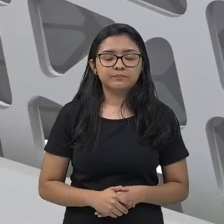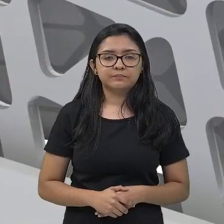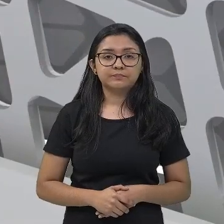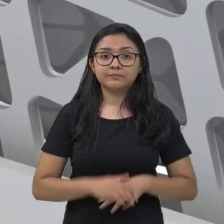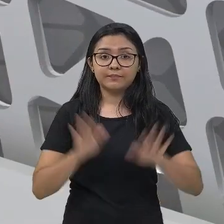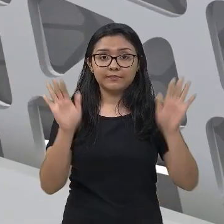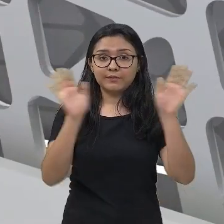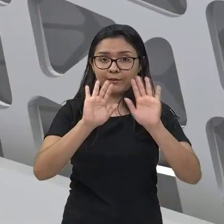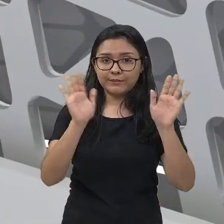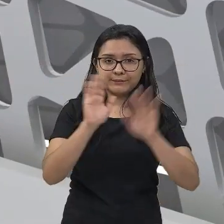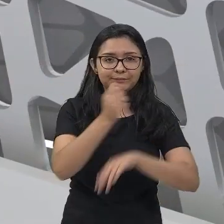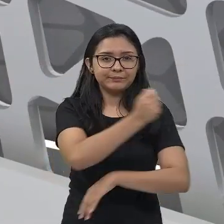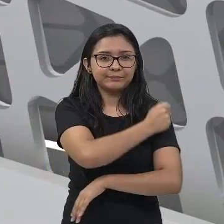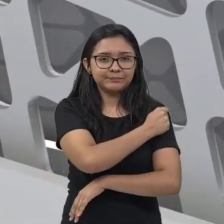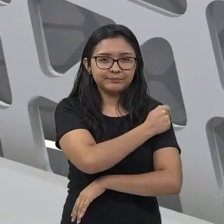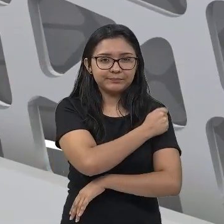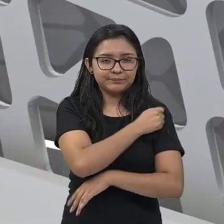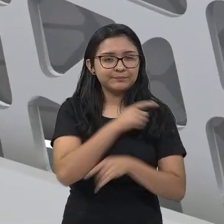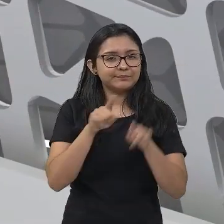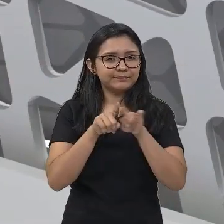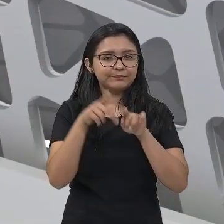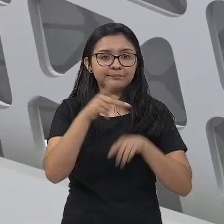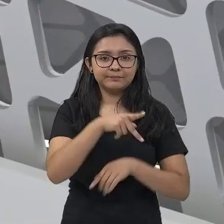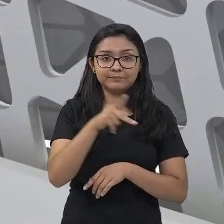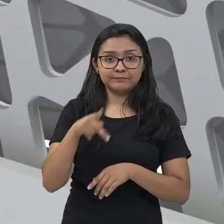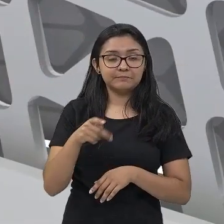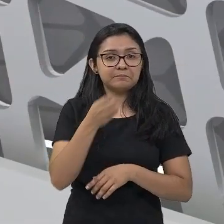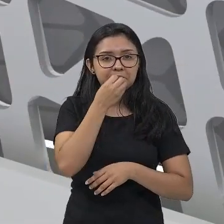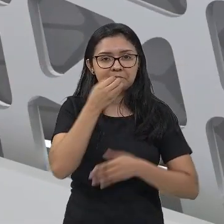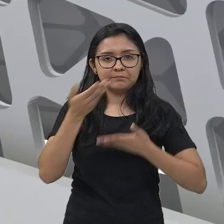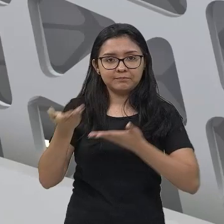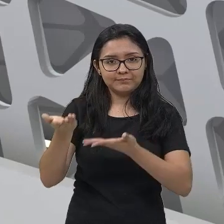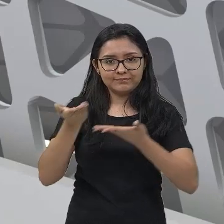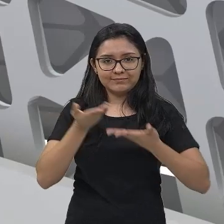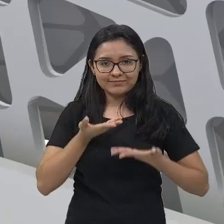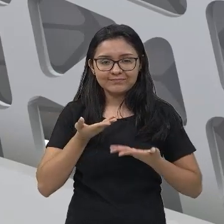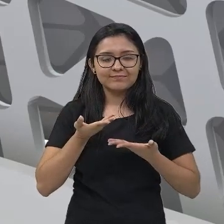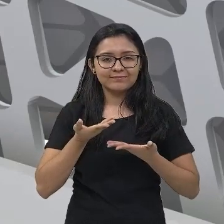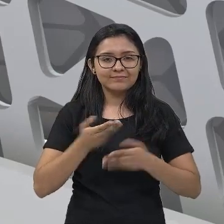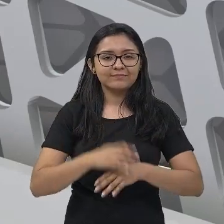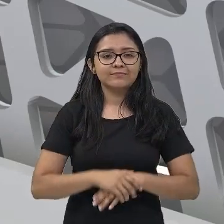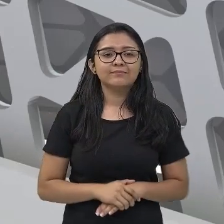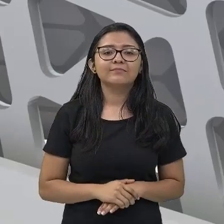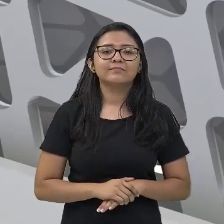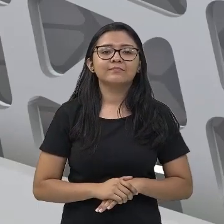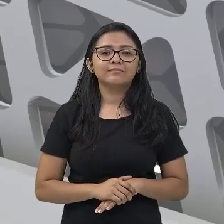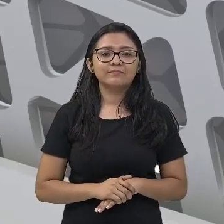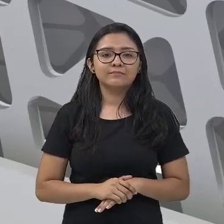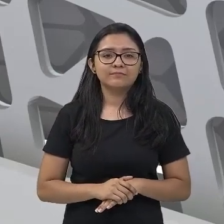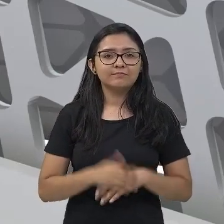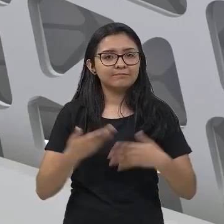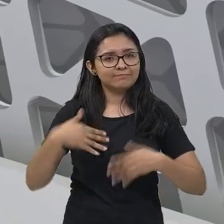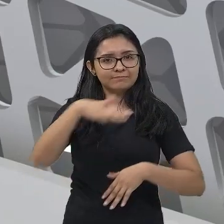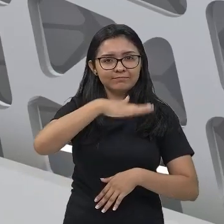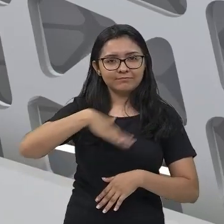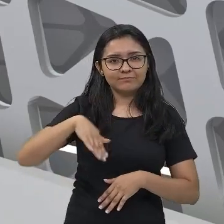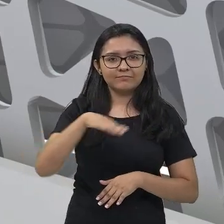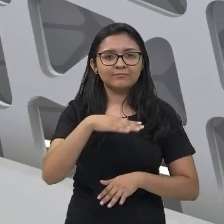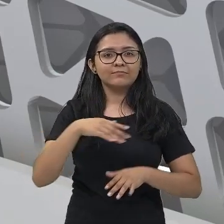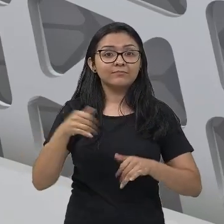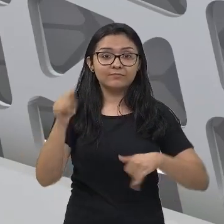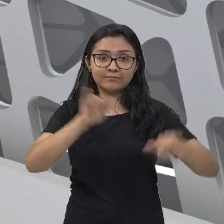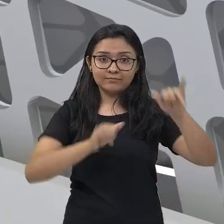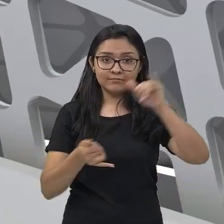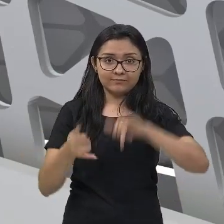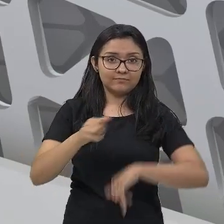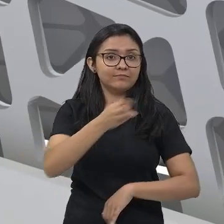Olá, queridos alunos e professores. Sejam todos bem-vindos ao universo da Química do